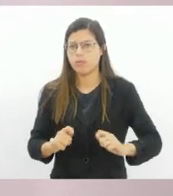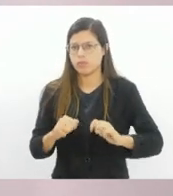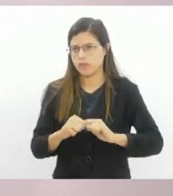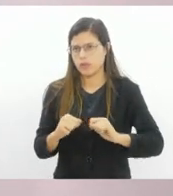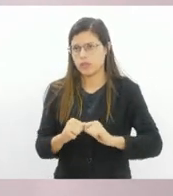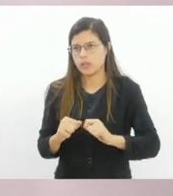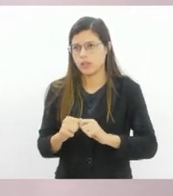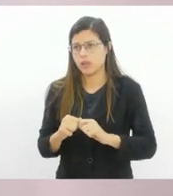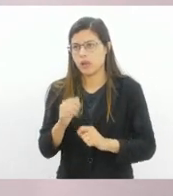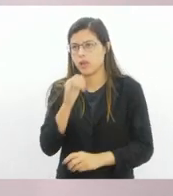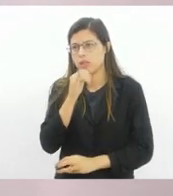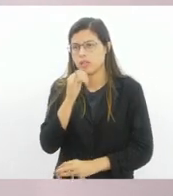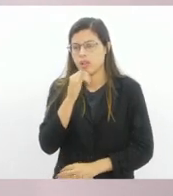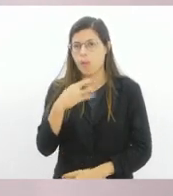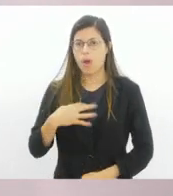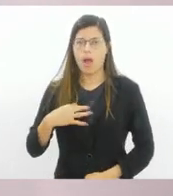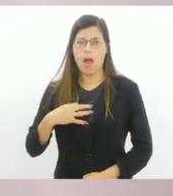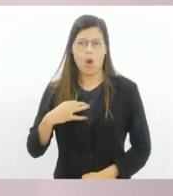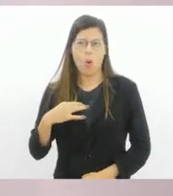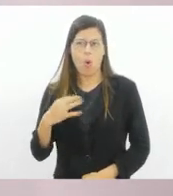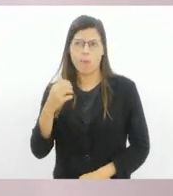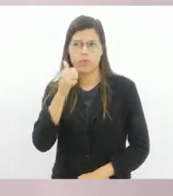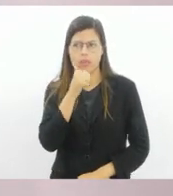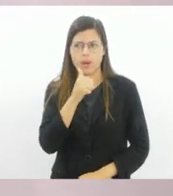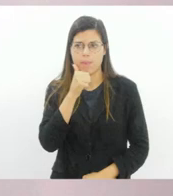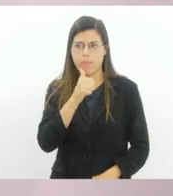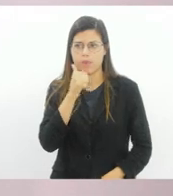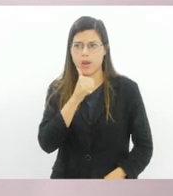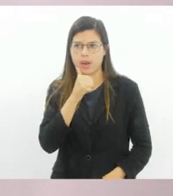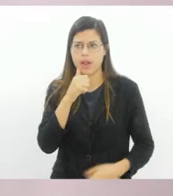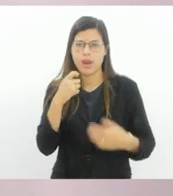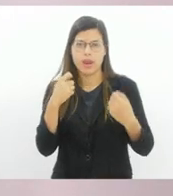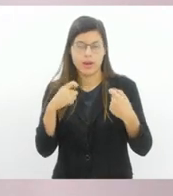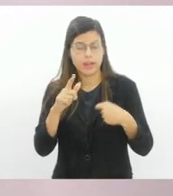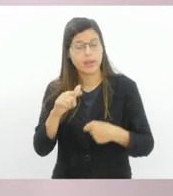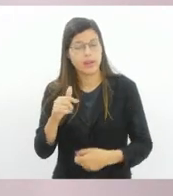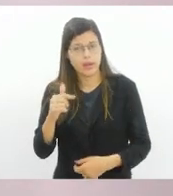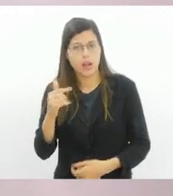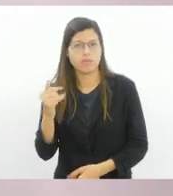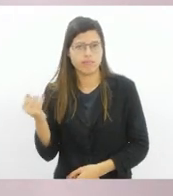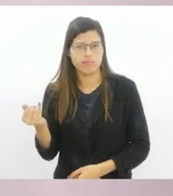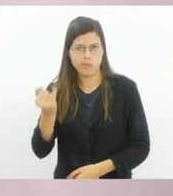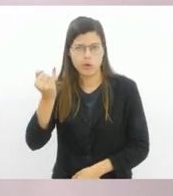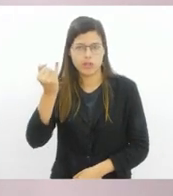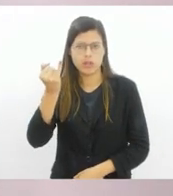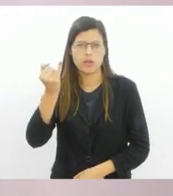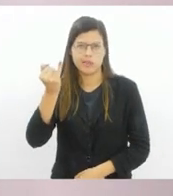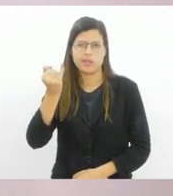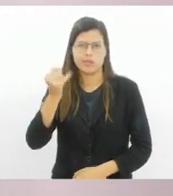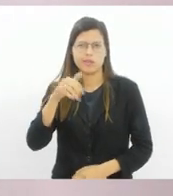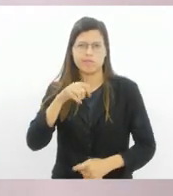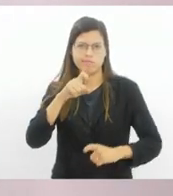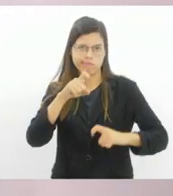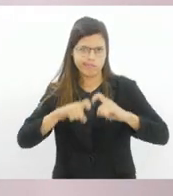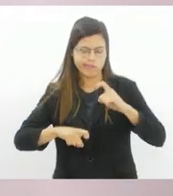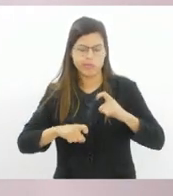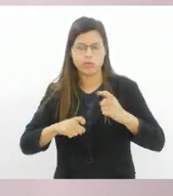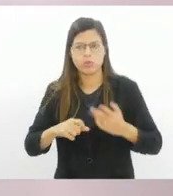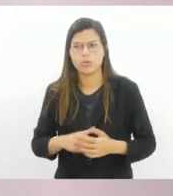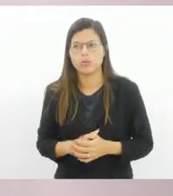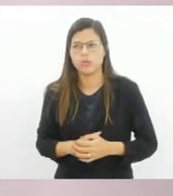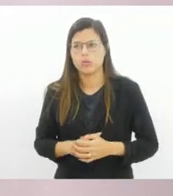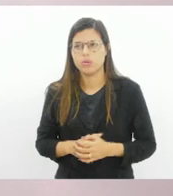exemplo, a vestimenta da mulher, que muitas vezes é necessária e fundamental no caso de estupro. É, se ela,